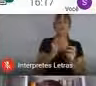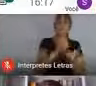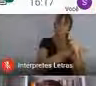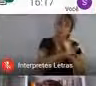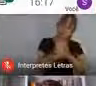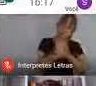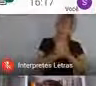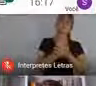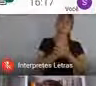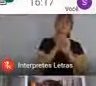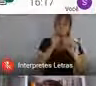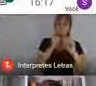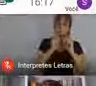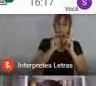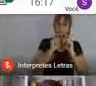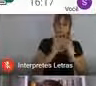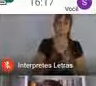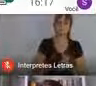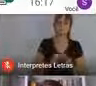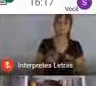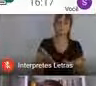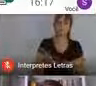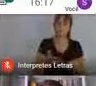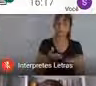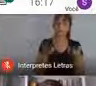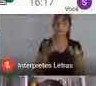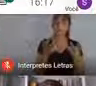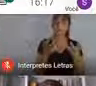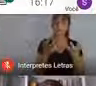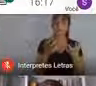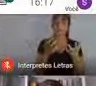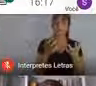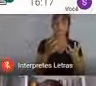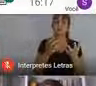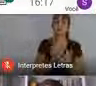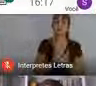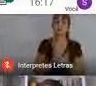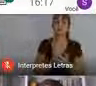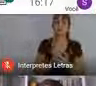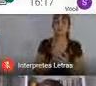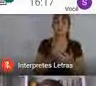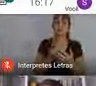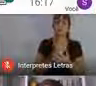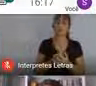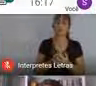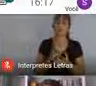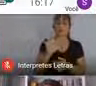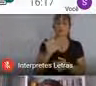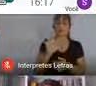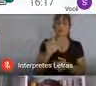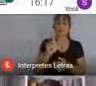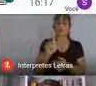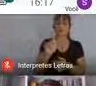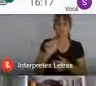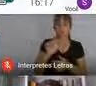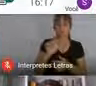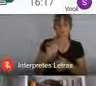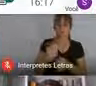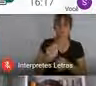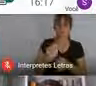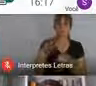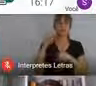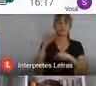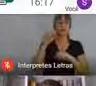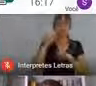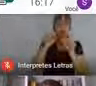debates e afetividades. Agora eu vou passar a palavra à professora doutora Flávia Marinho Lisboa, que apresentará o